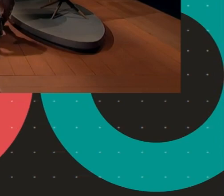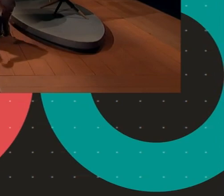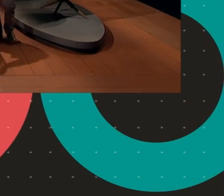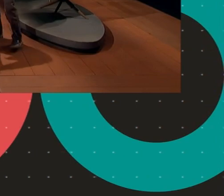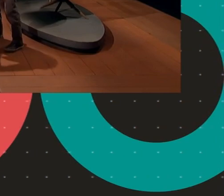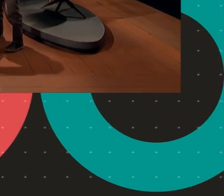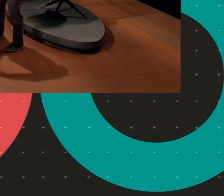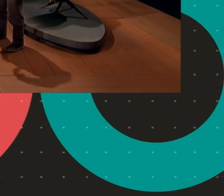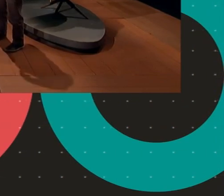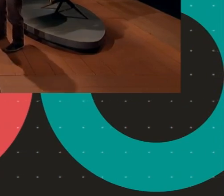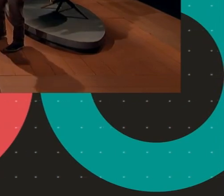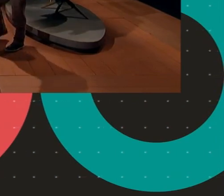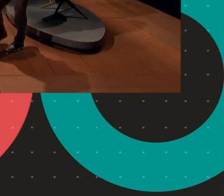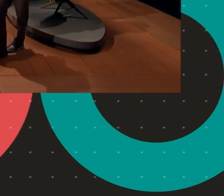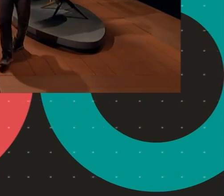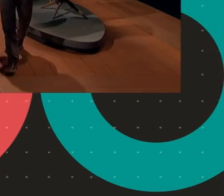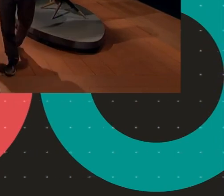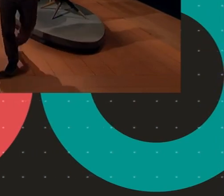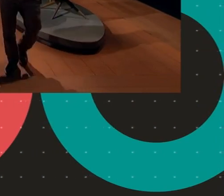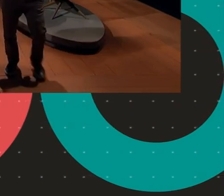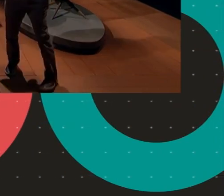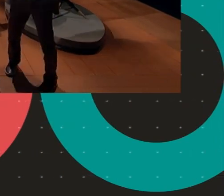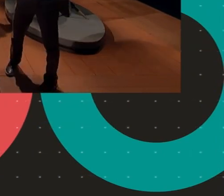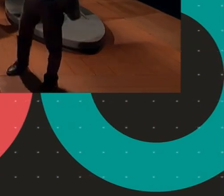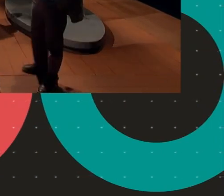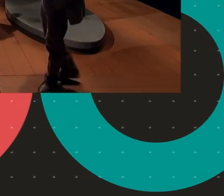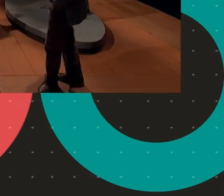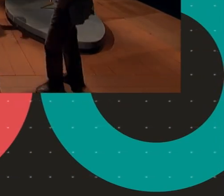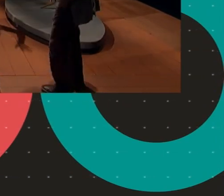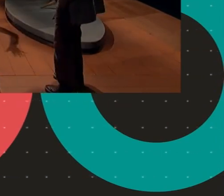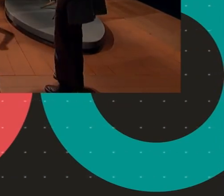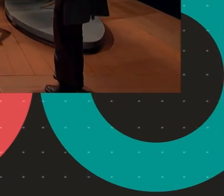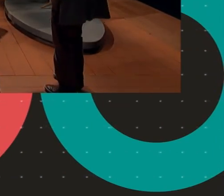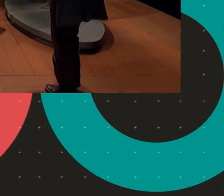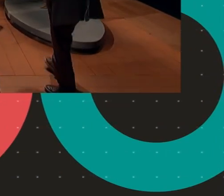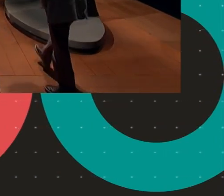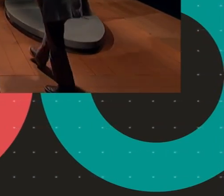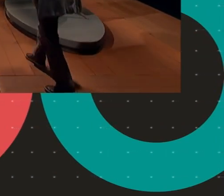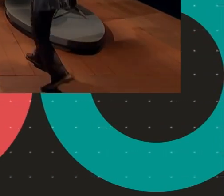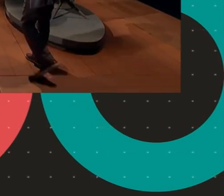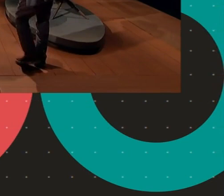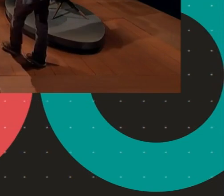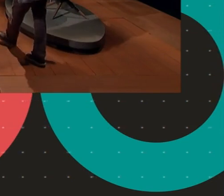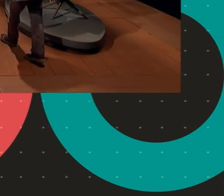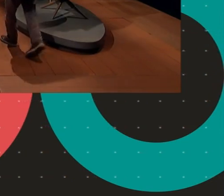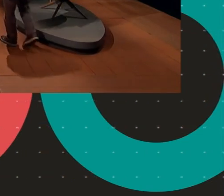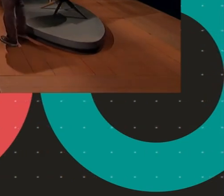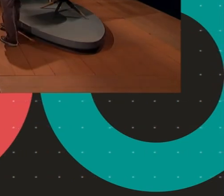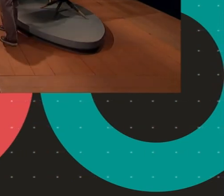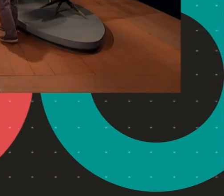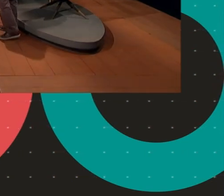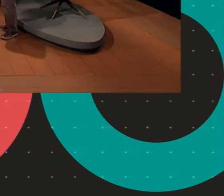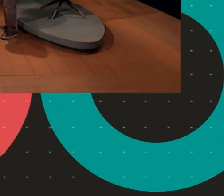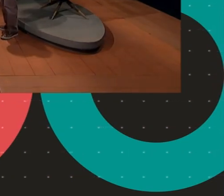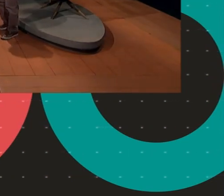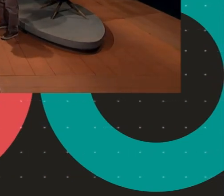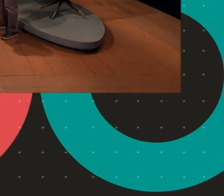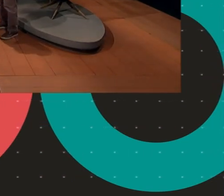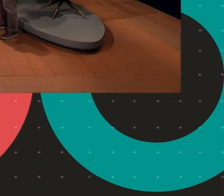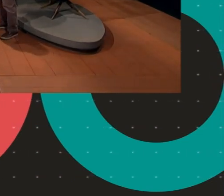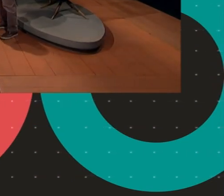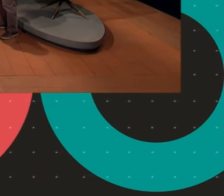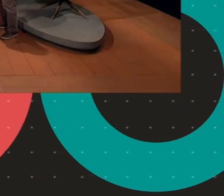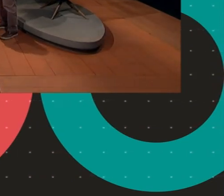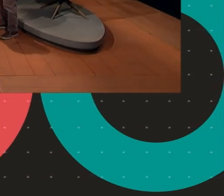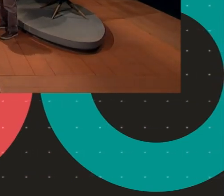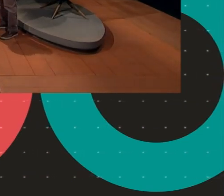caro viu mentira vai embora aqui nós vamos abusar um pouco de você fazer uma